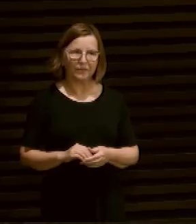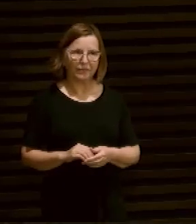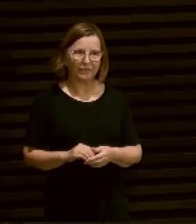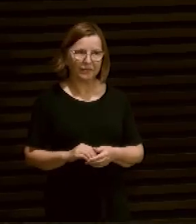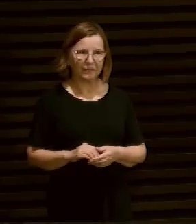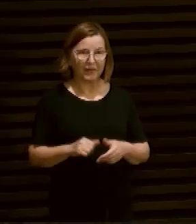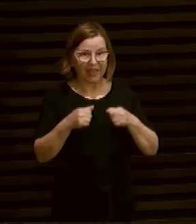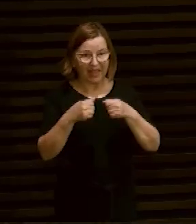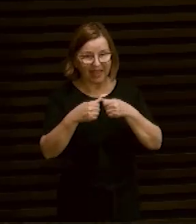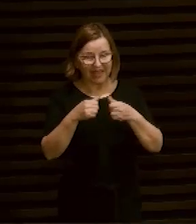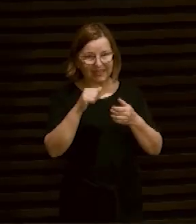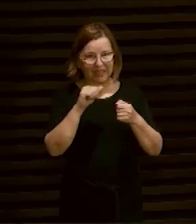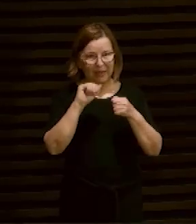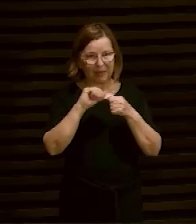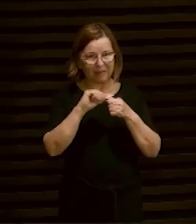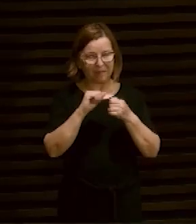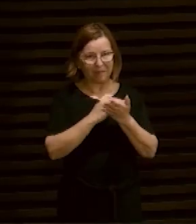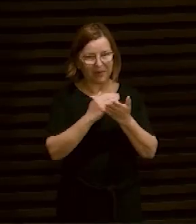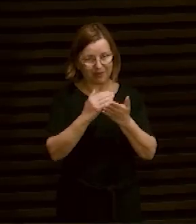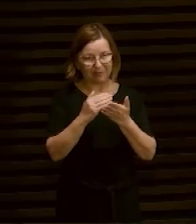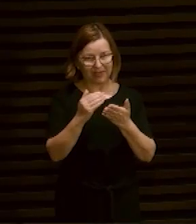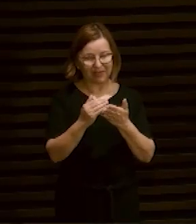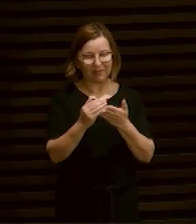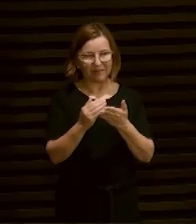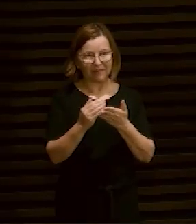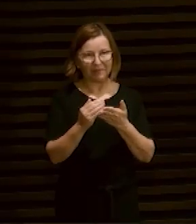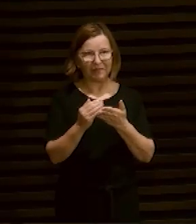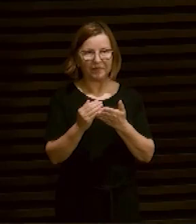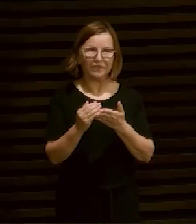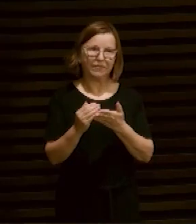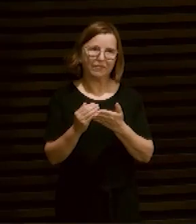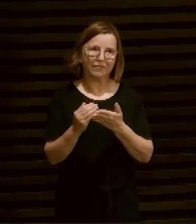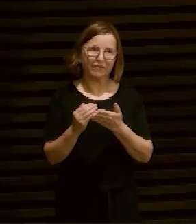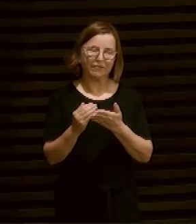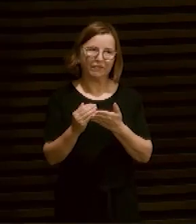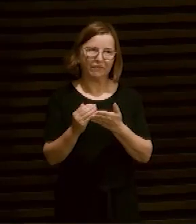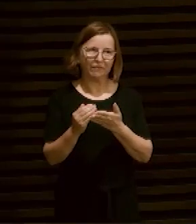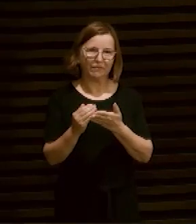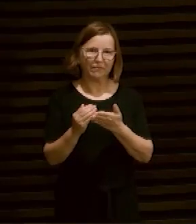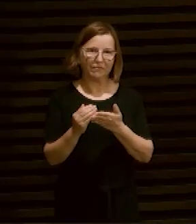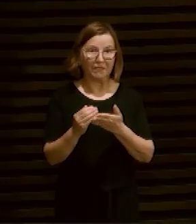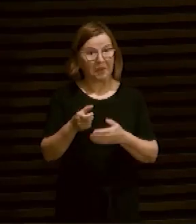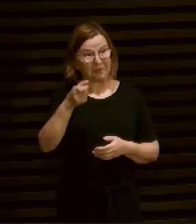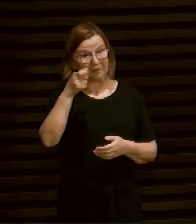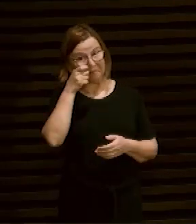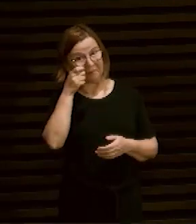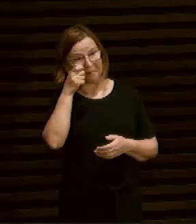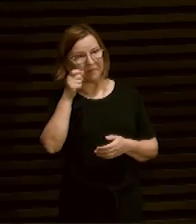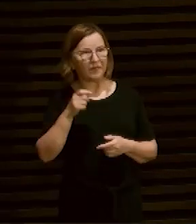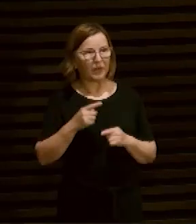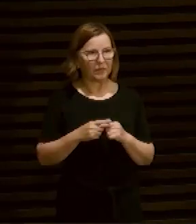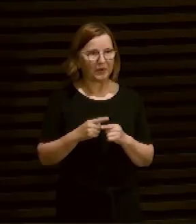Essa participação, ou coparticipação, é muito interessante,